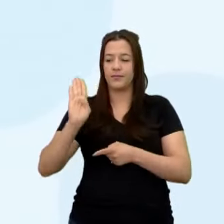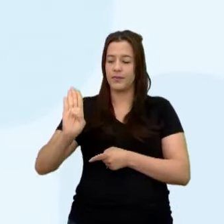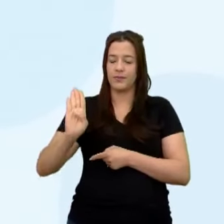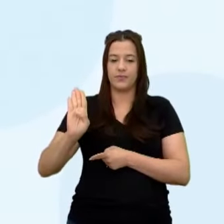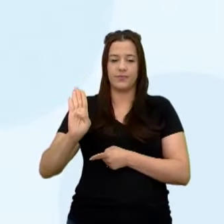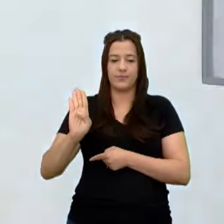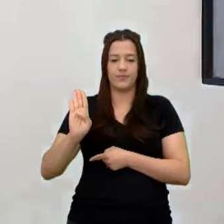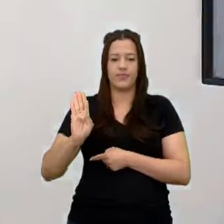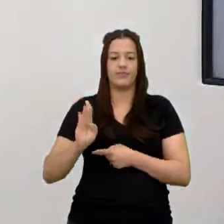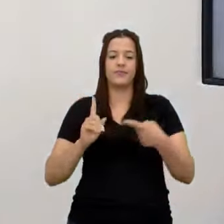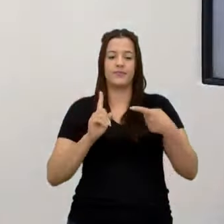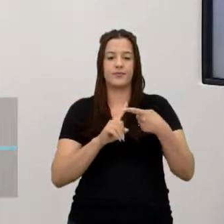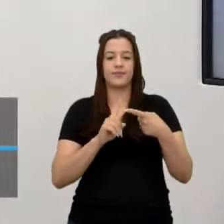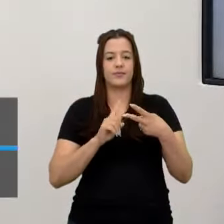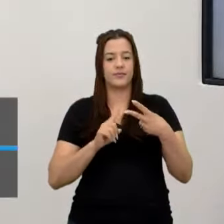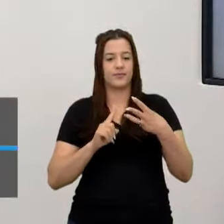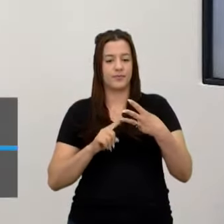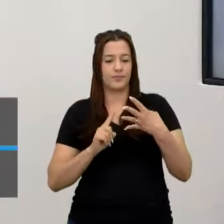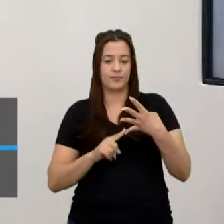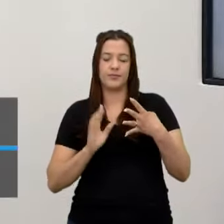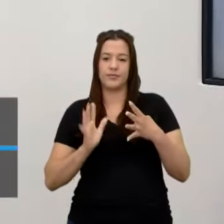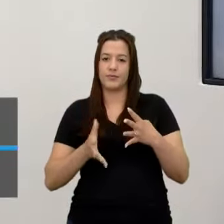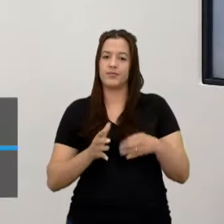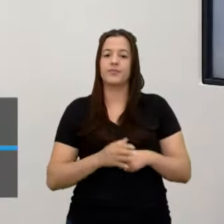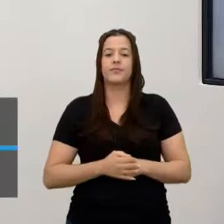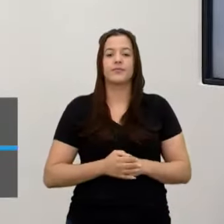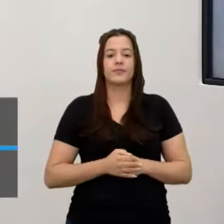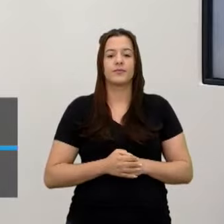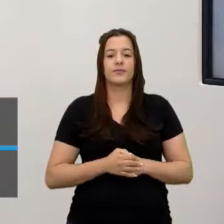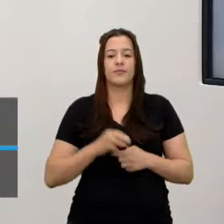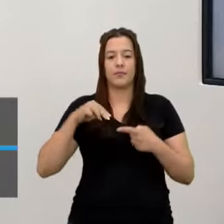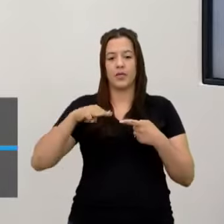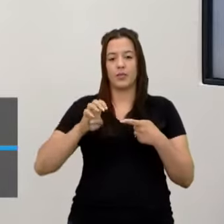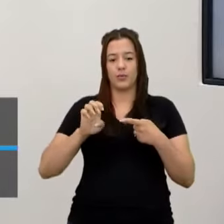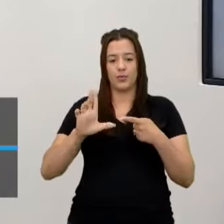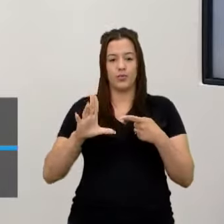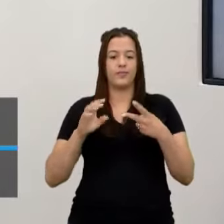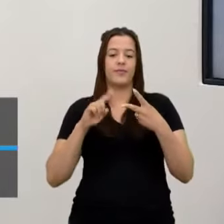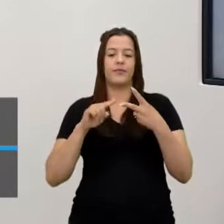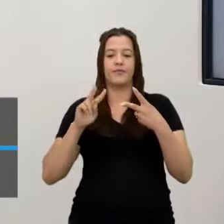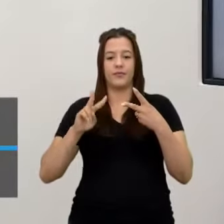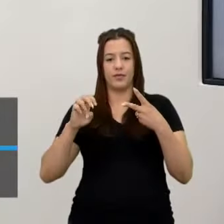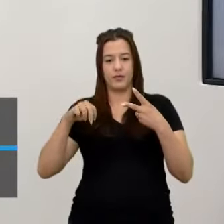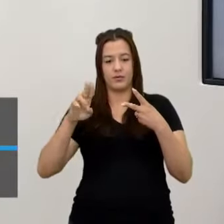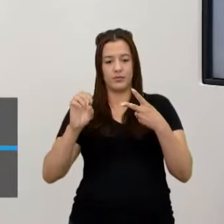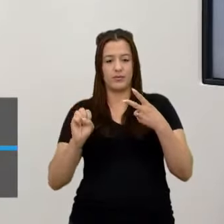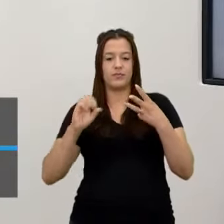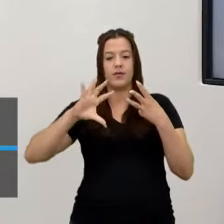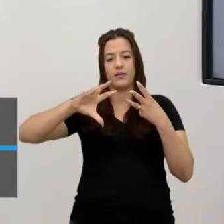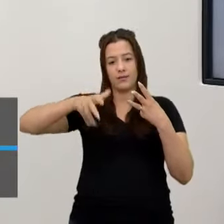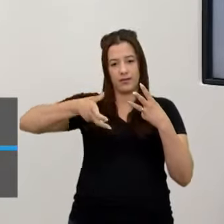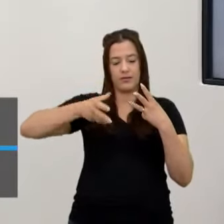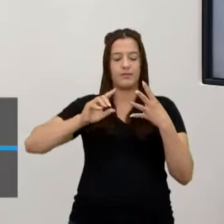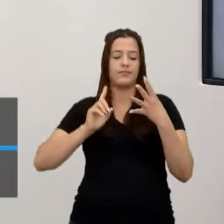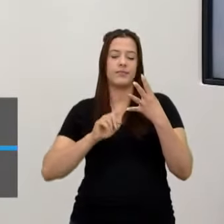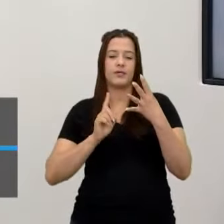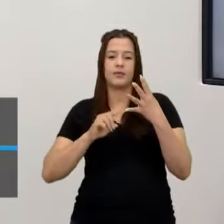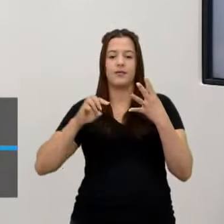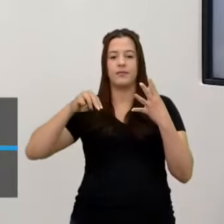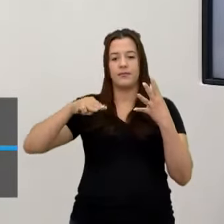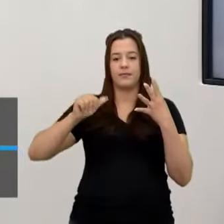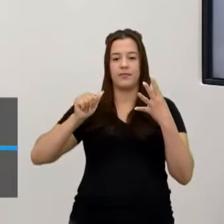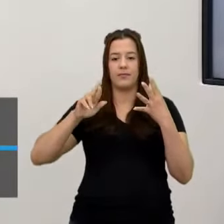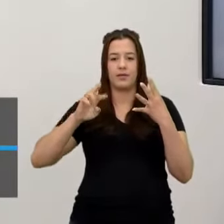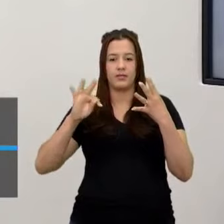4, né, primeiros planetinhas que aparecem lá. Então, Mercúrio, Vênus, Terra, que é o nosso planeta, e Marte, que está aí, o